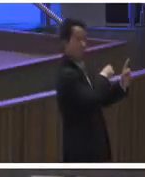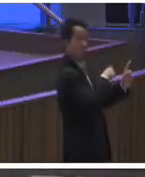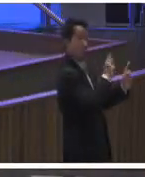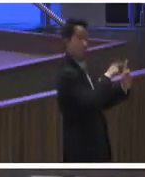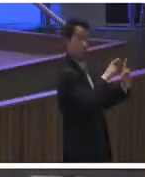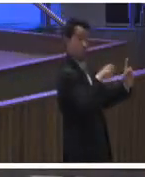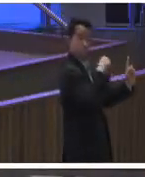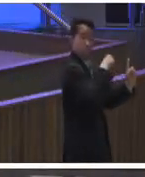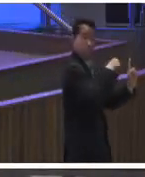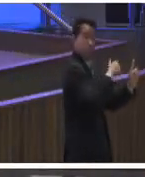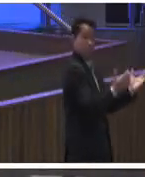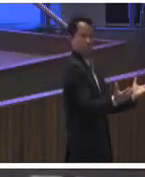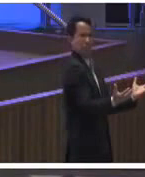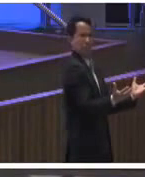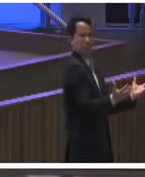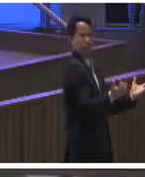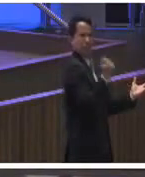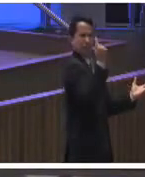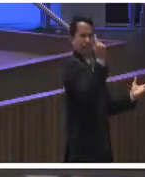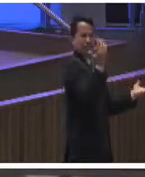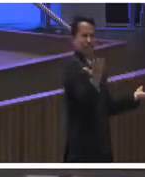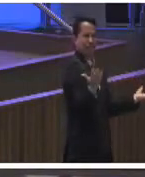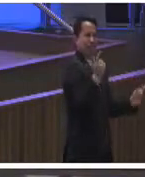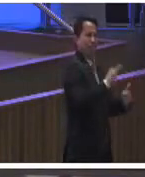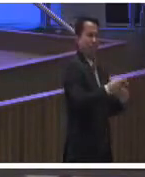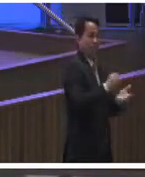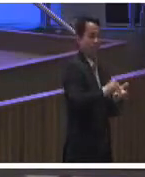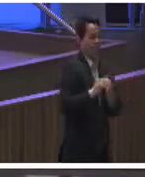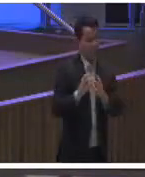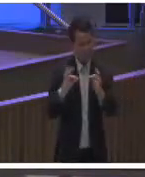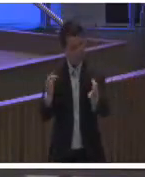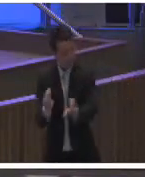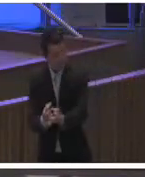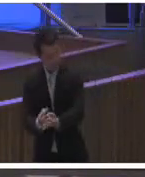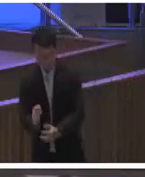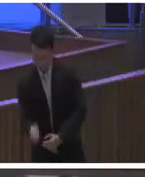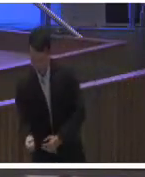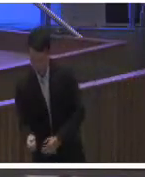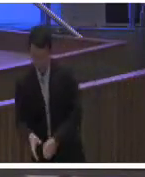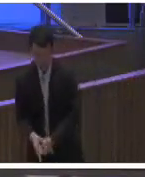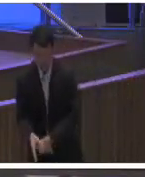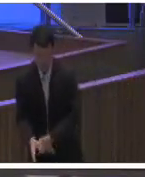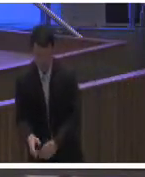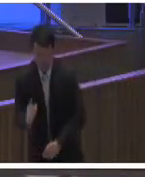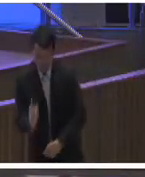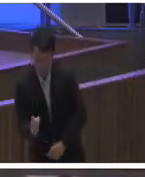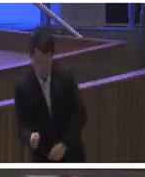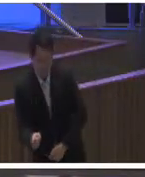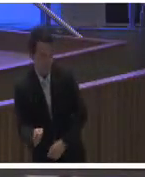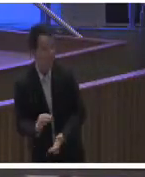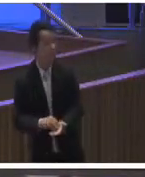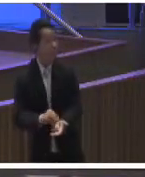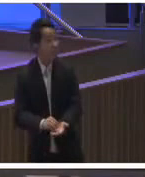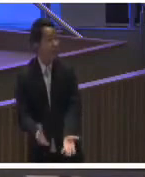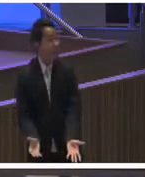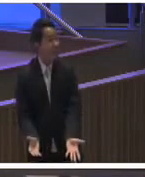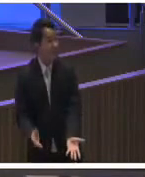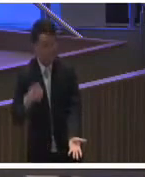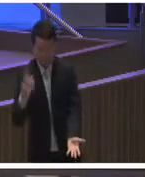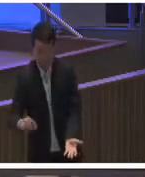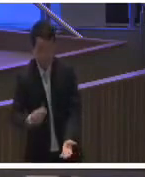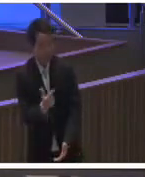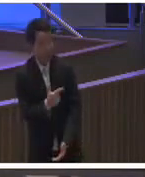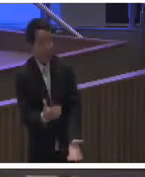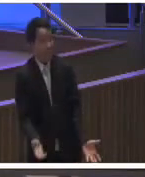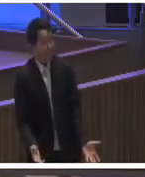cadeia e faz da cadeia o seu quartel-general, o mais protegido da terra, porque ainda tem